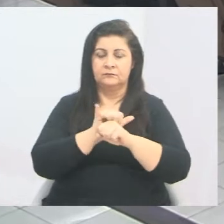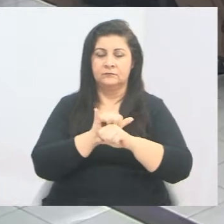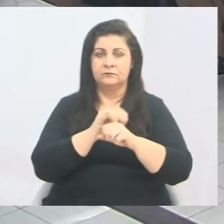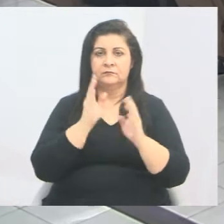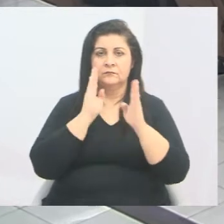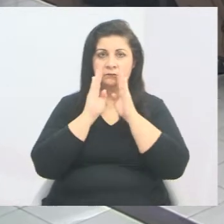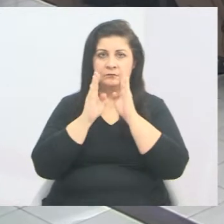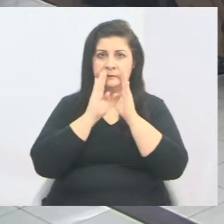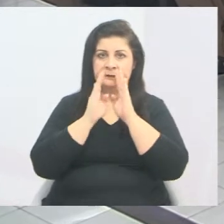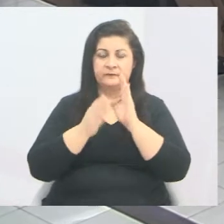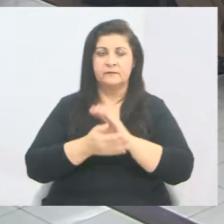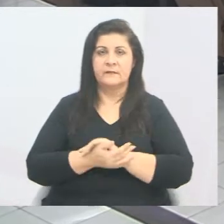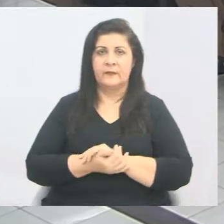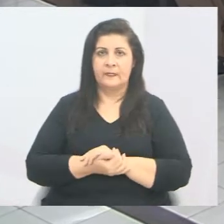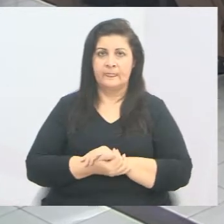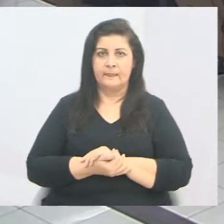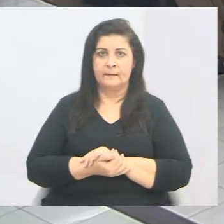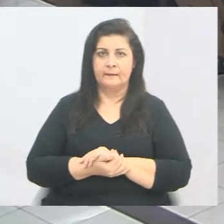Facebook.